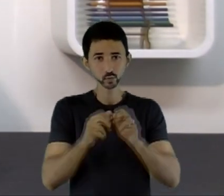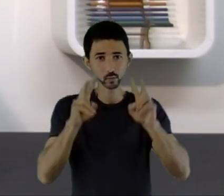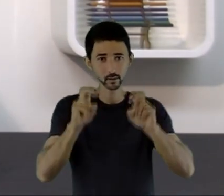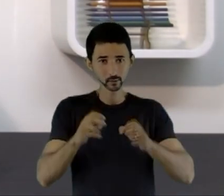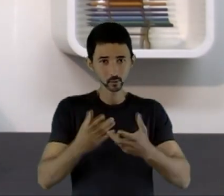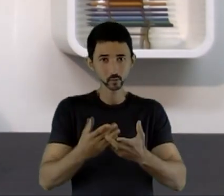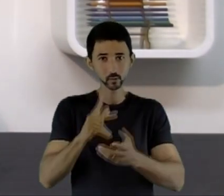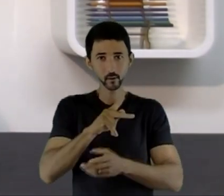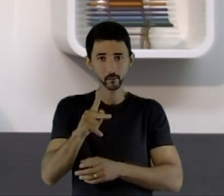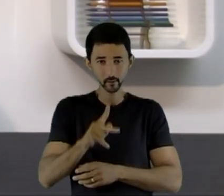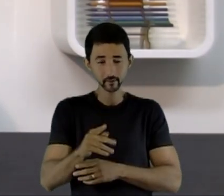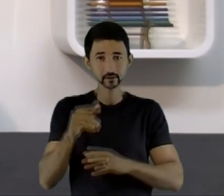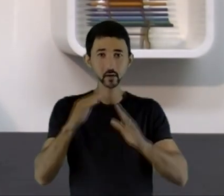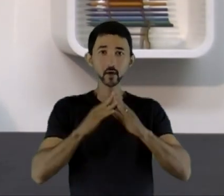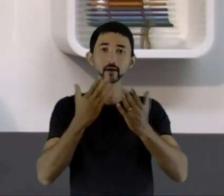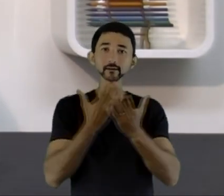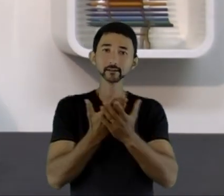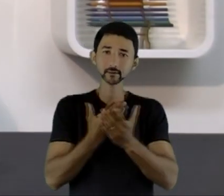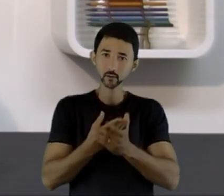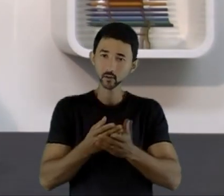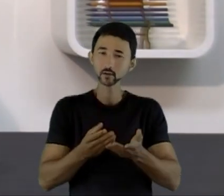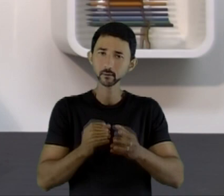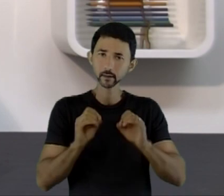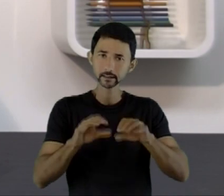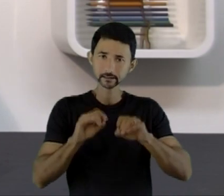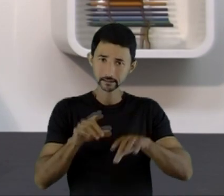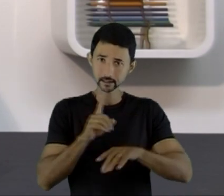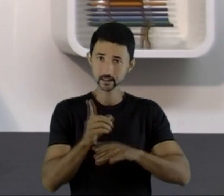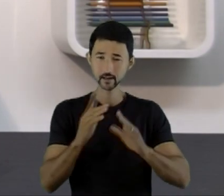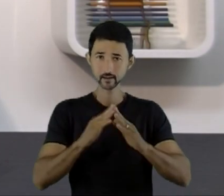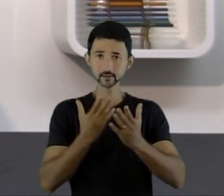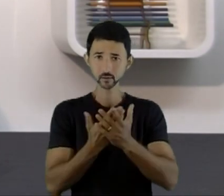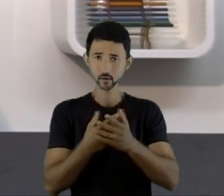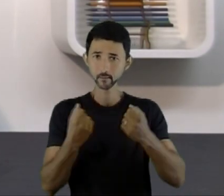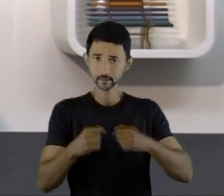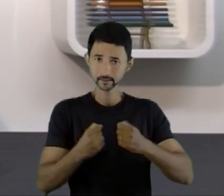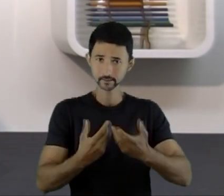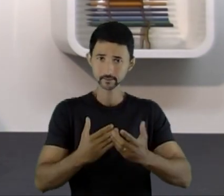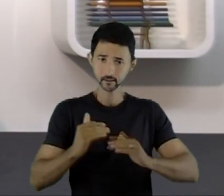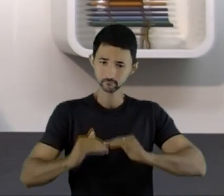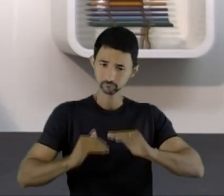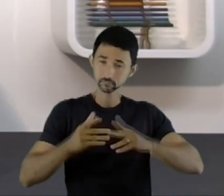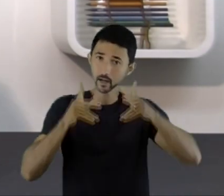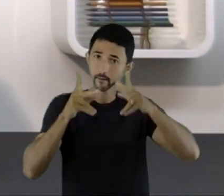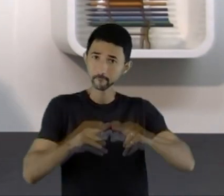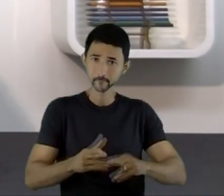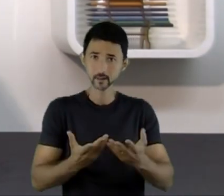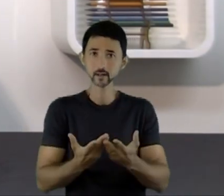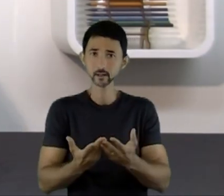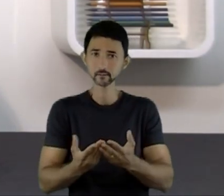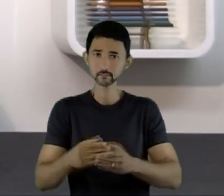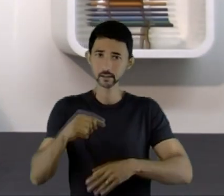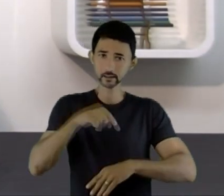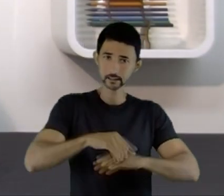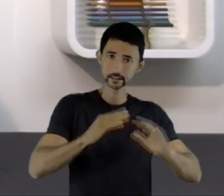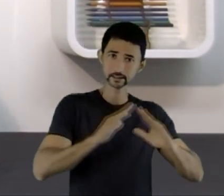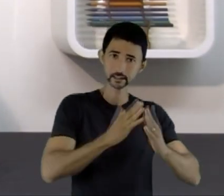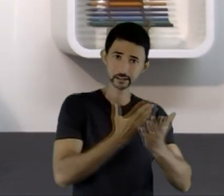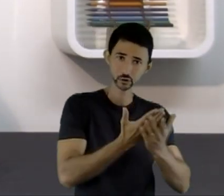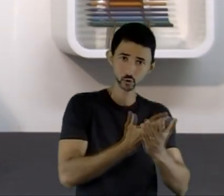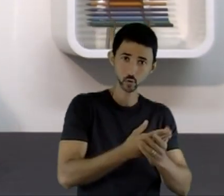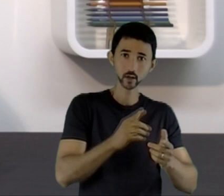também que o seu professor está fazendo com você lá na escola, para que você possa, ao mesmo tempo em que você está na escola,